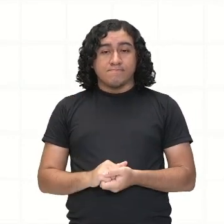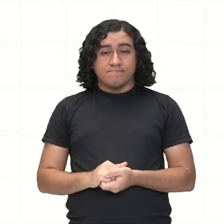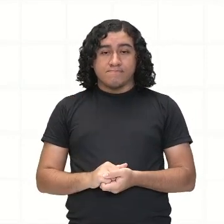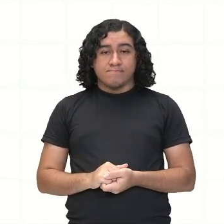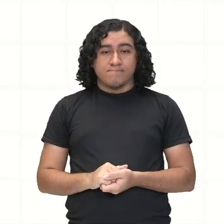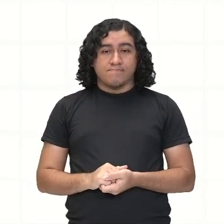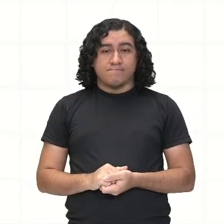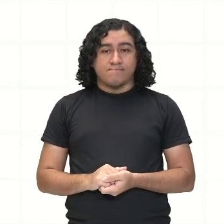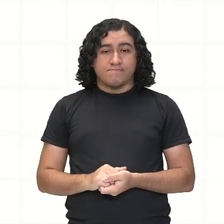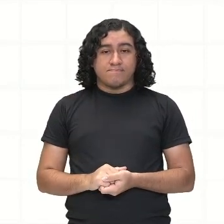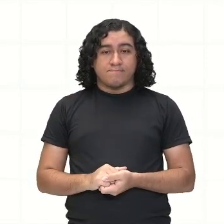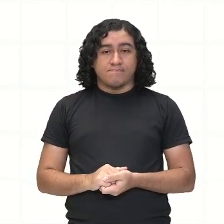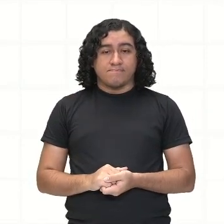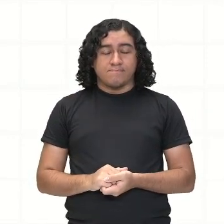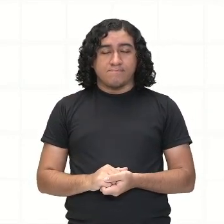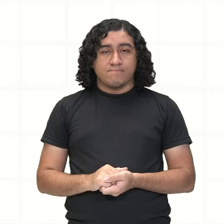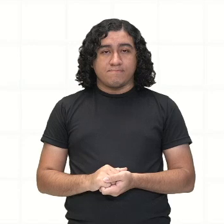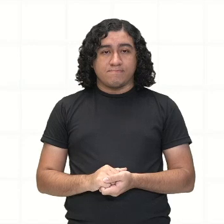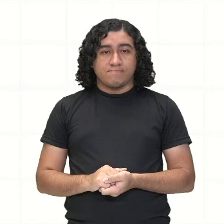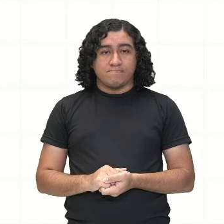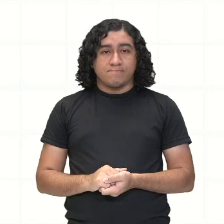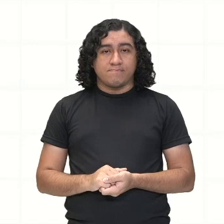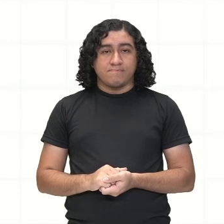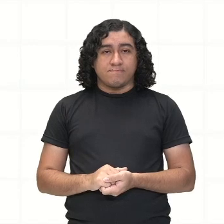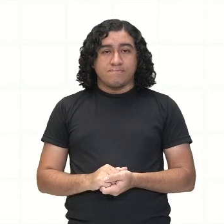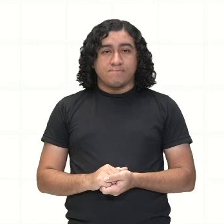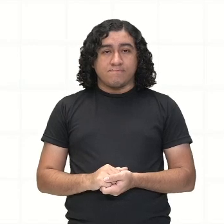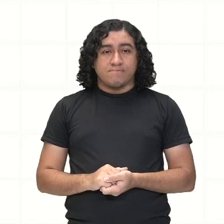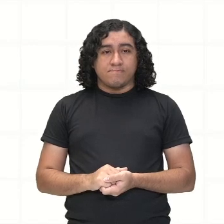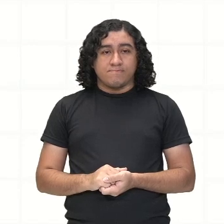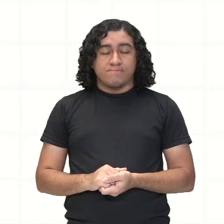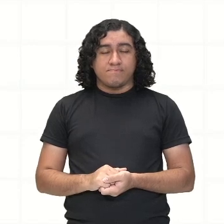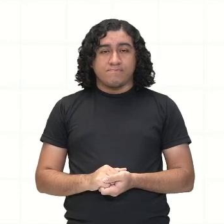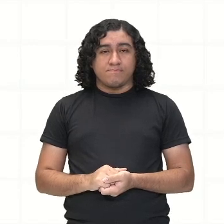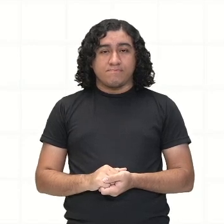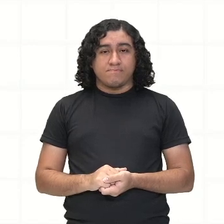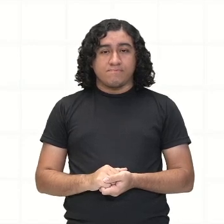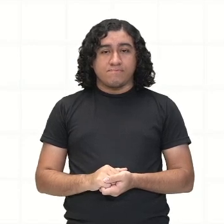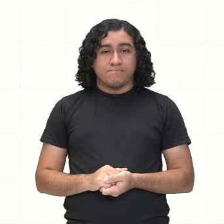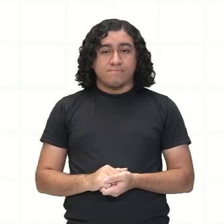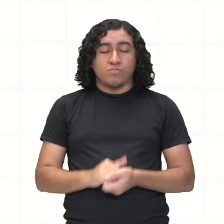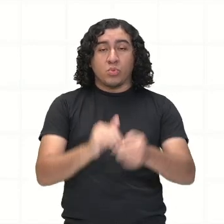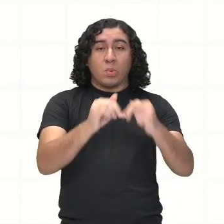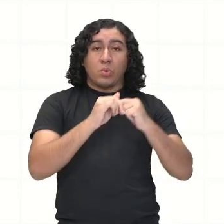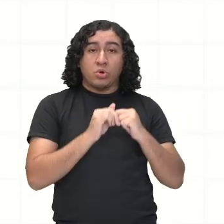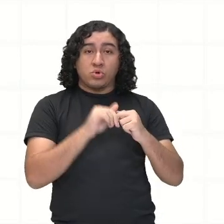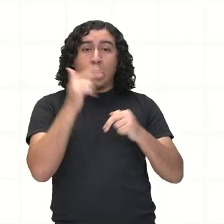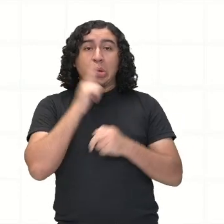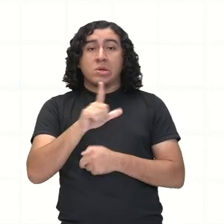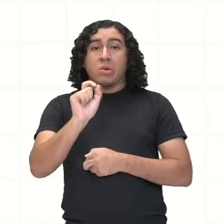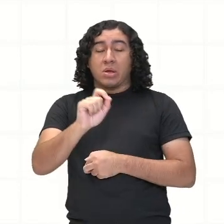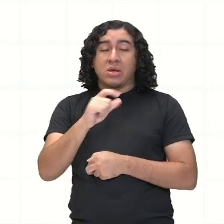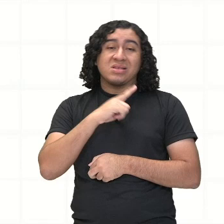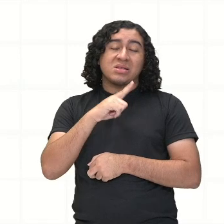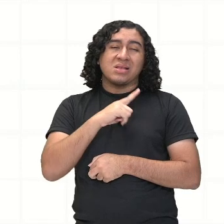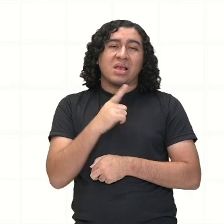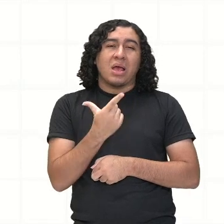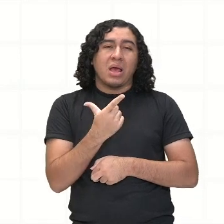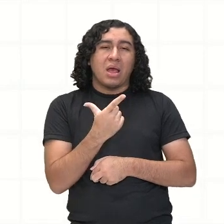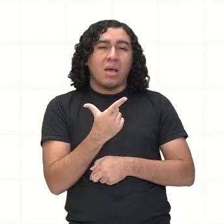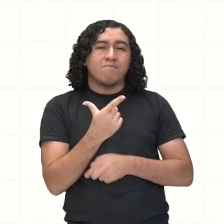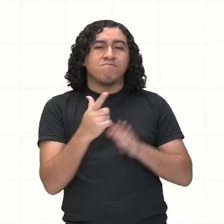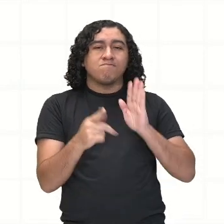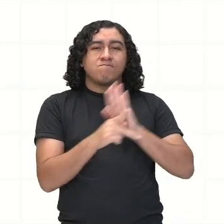essa ajuda, né, no caso, eles vão conseguir comprar títulos de nobreza, que nós vamos conhecer